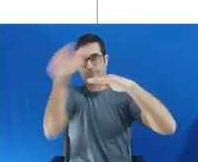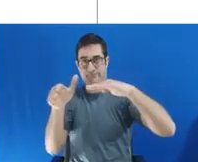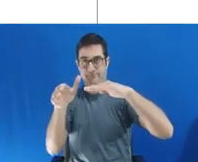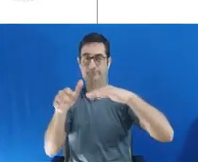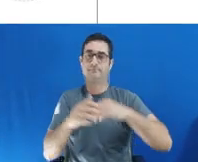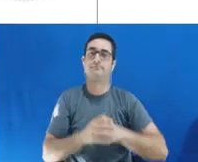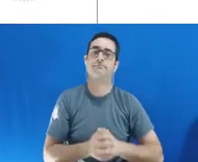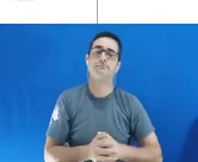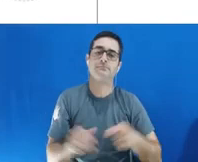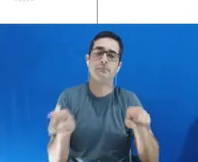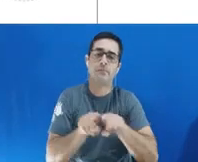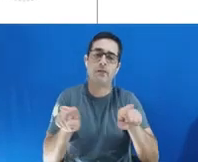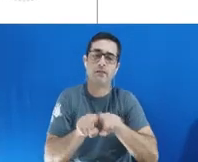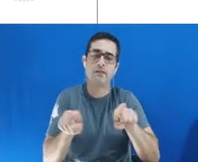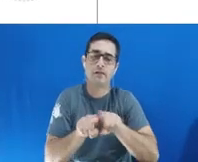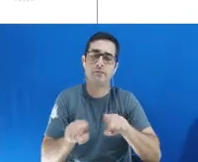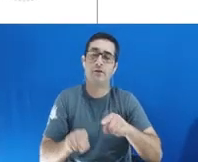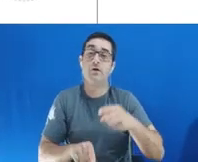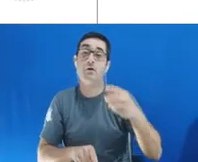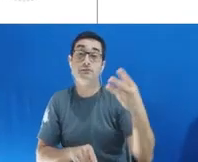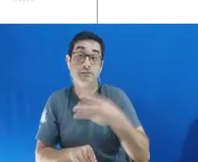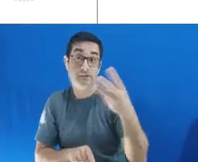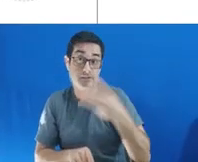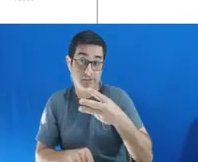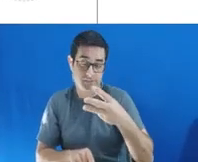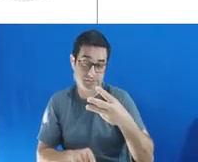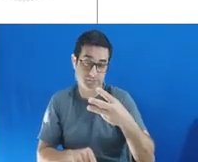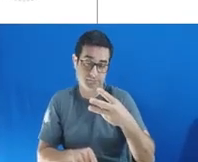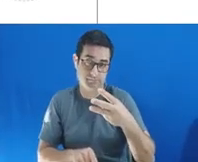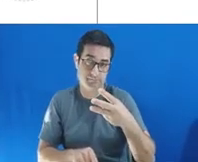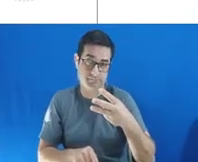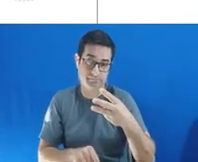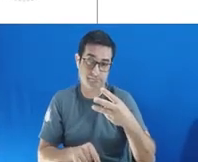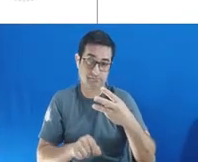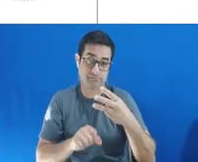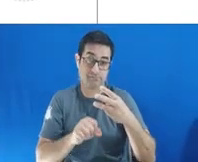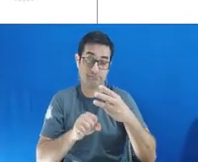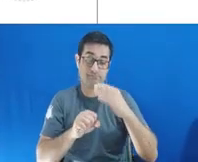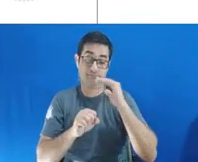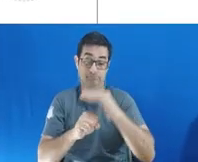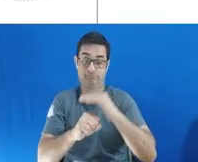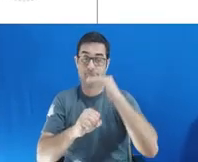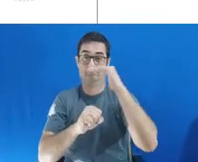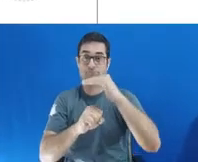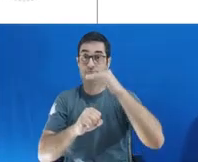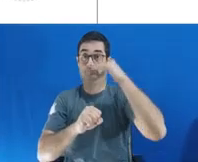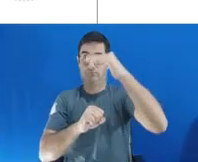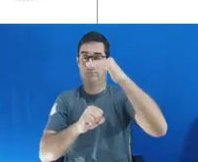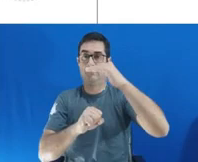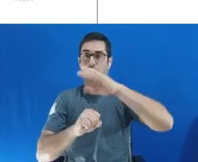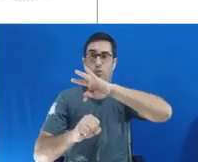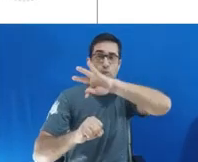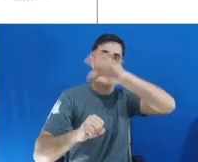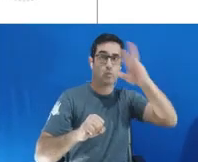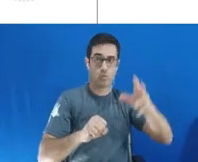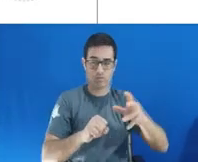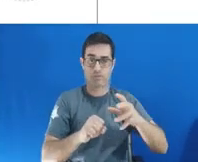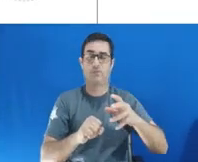Um outro exemplo eu posso pegar aqui do terceiro nível. O terceiro nível, todos os elementos